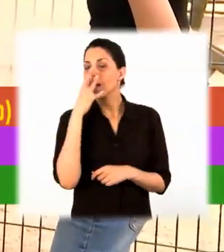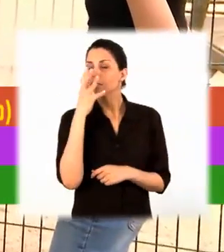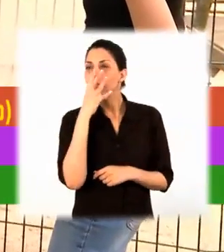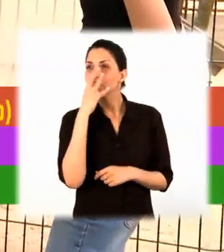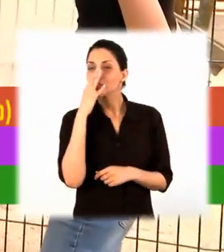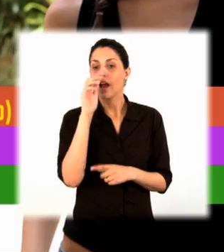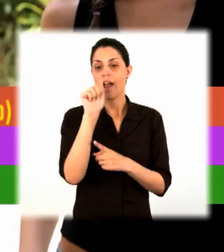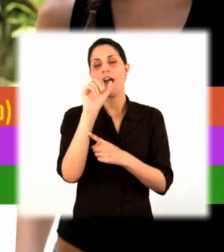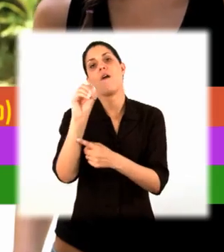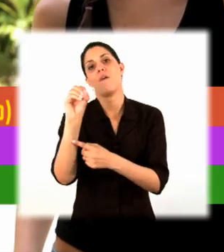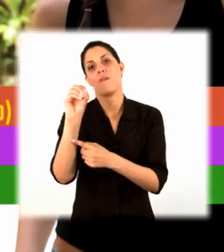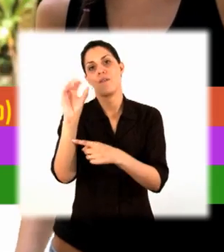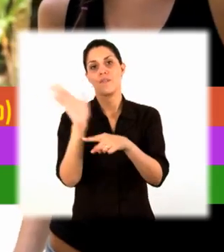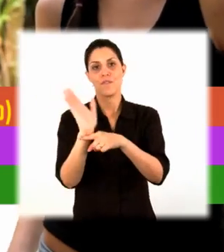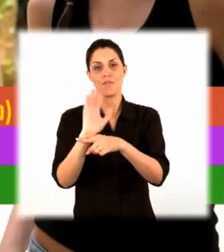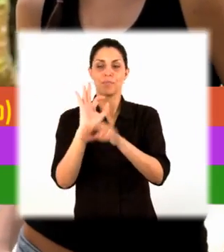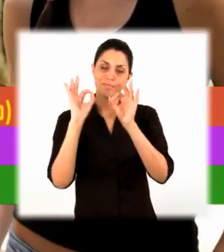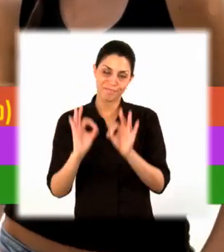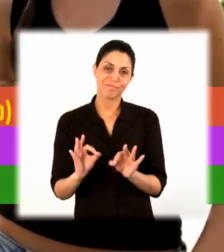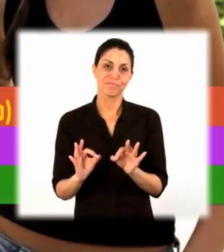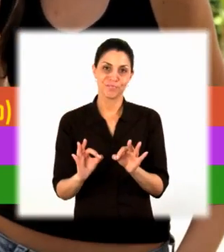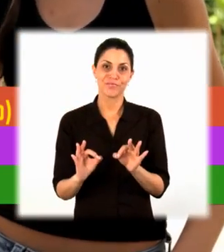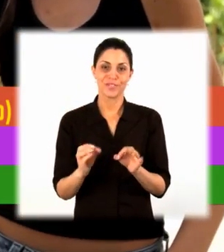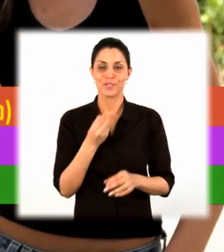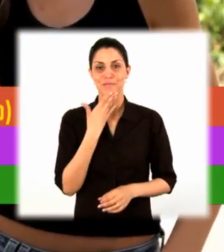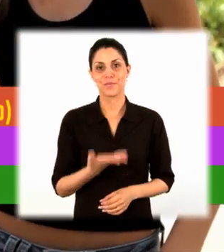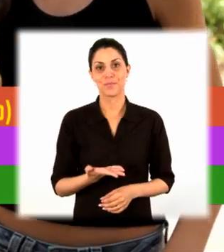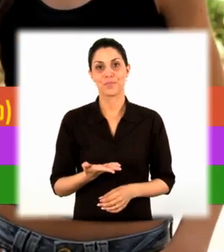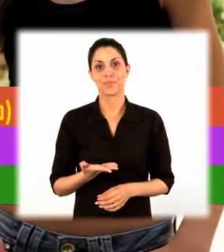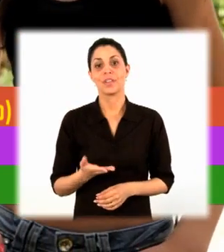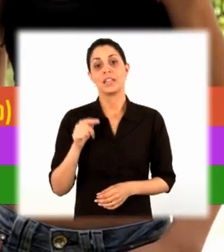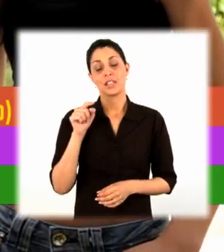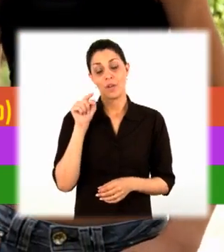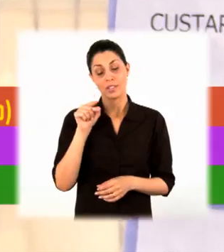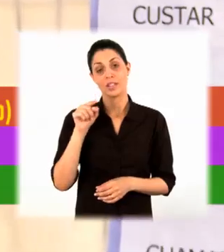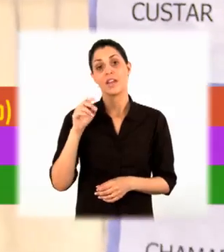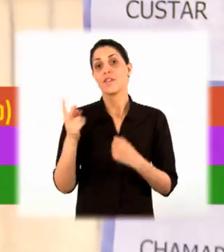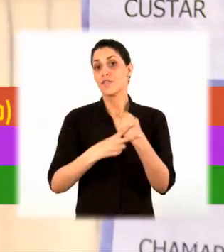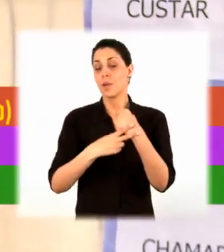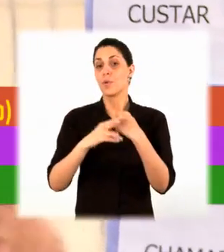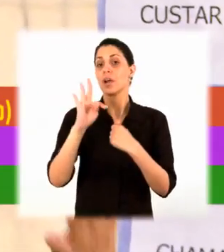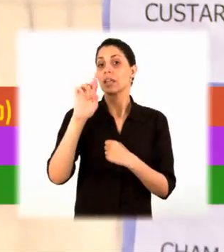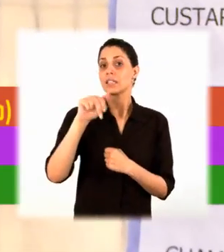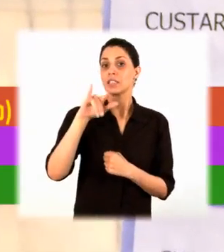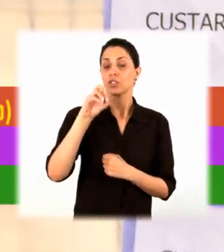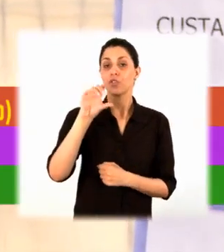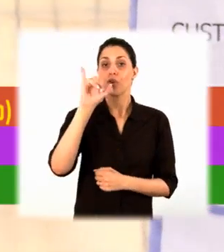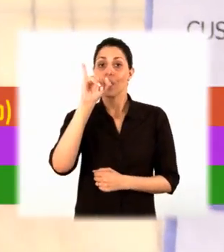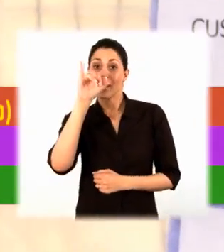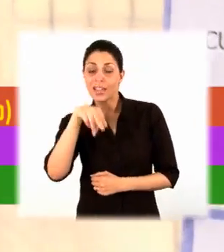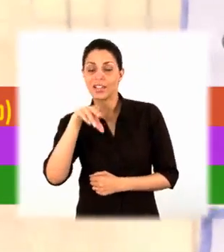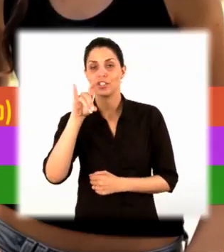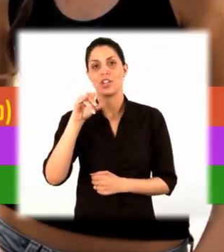assistindo... Ao filme. Ao filme, exatamente. Muito bom. Então, esse daqui é um verbo transitivo indireto, no sentido de ver,